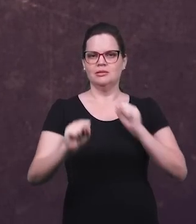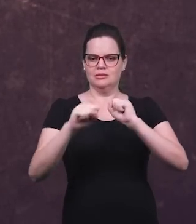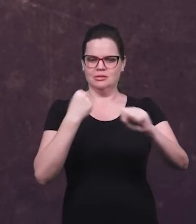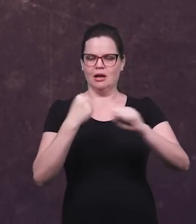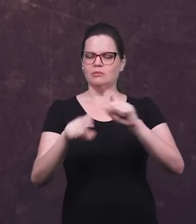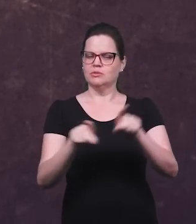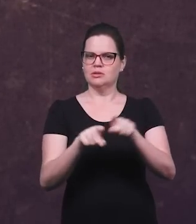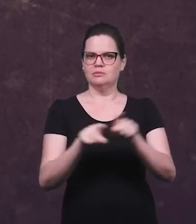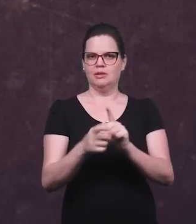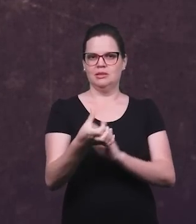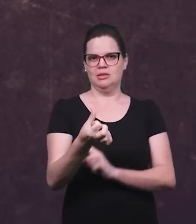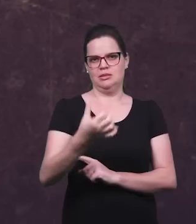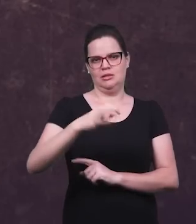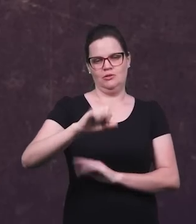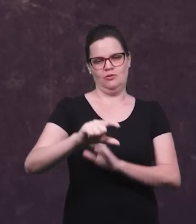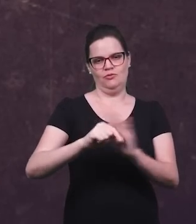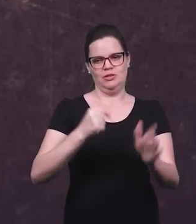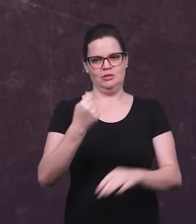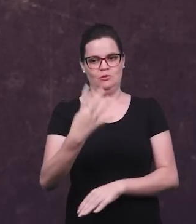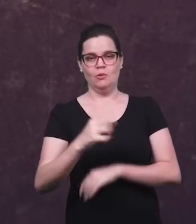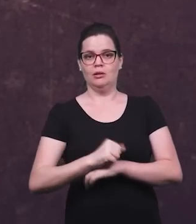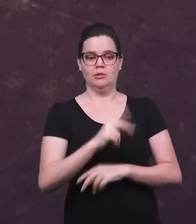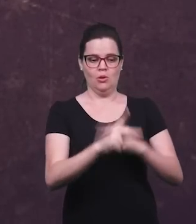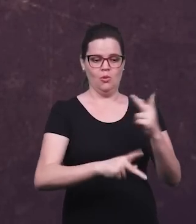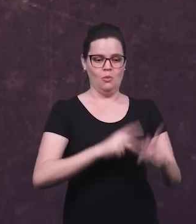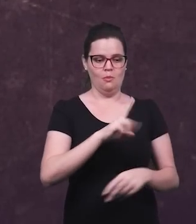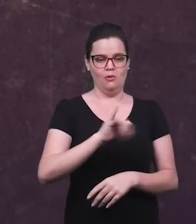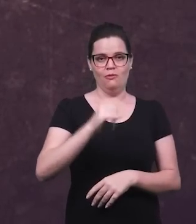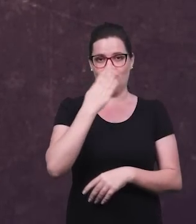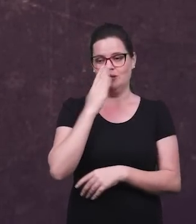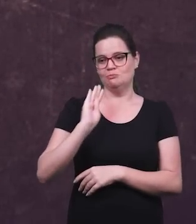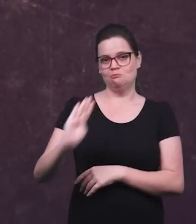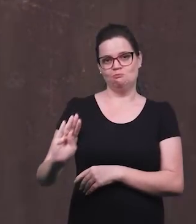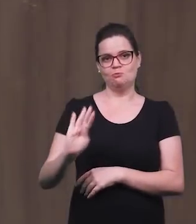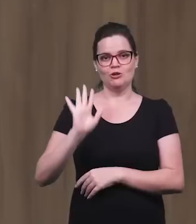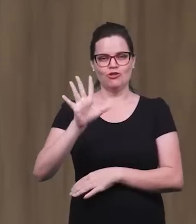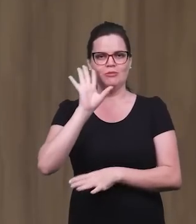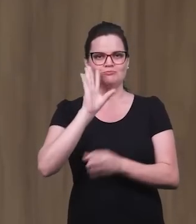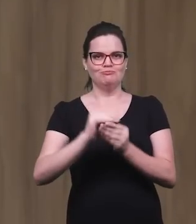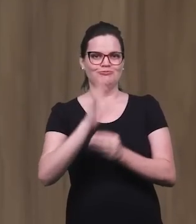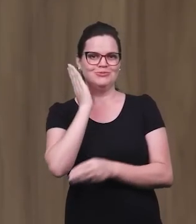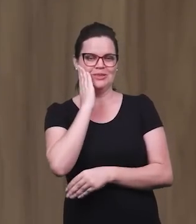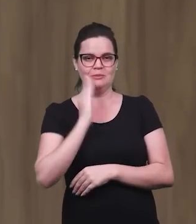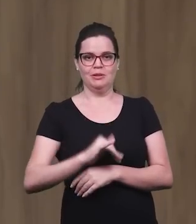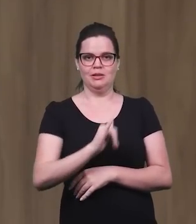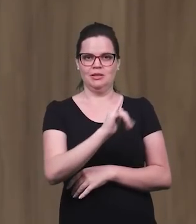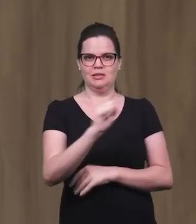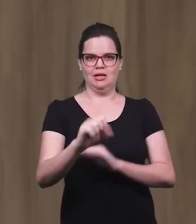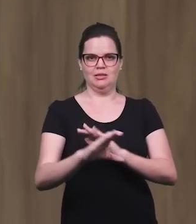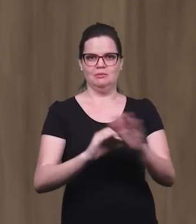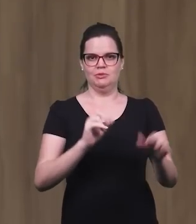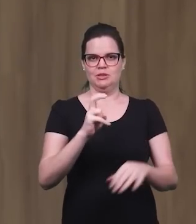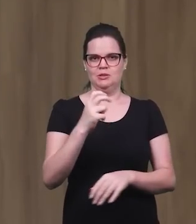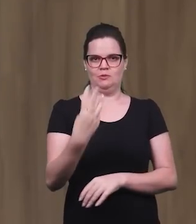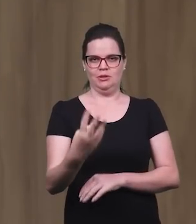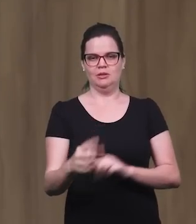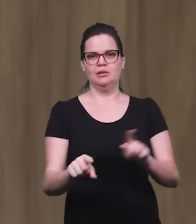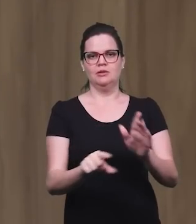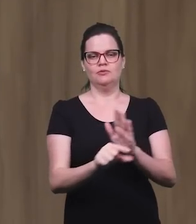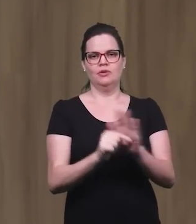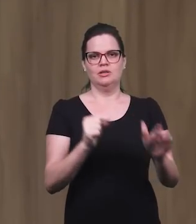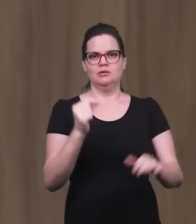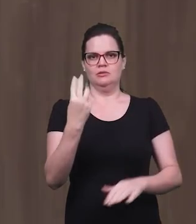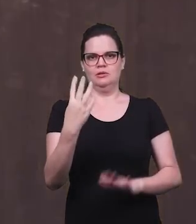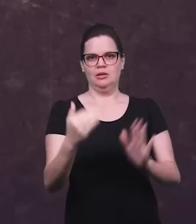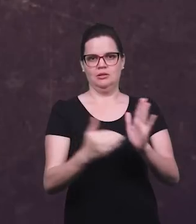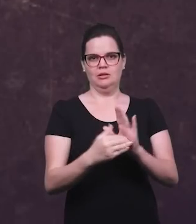69,4 fala que ele seria rejeitado pelo seu povo, já prevendo isso. Isaías 53, 3-7